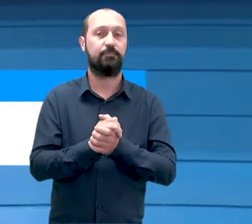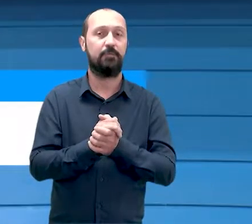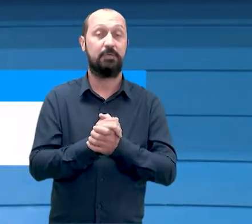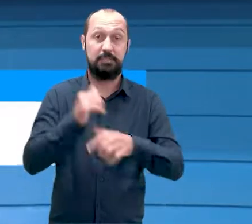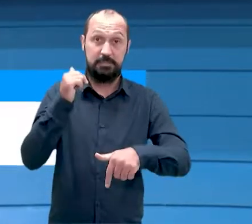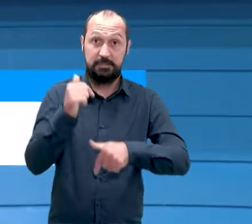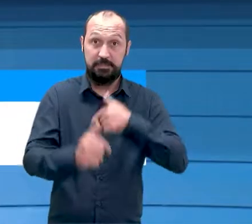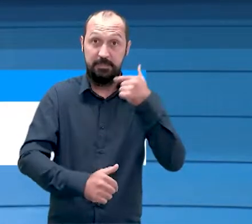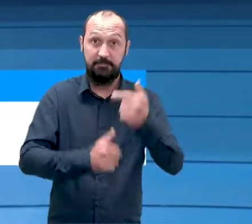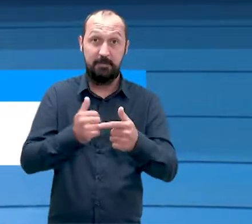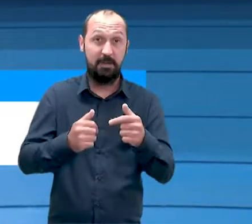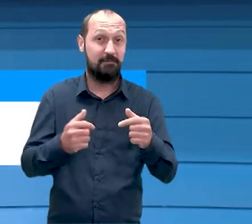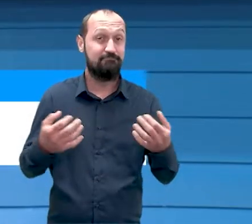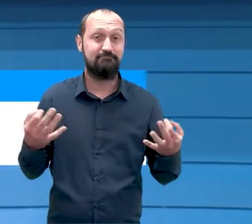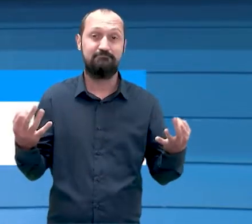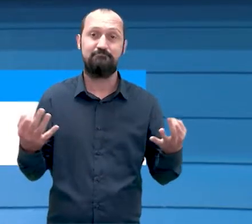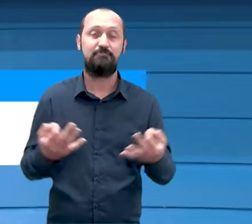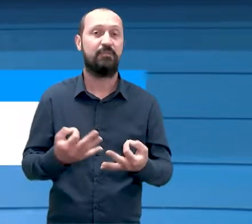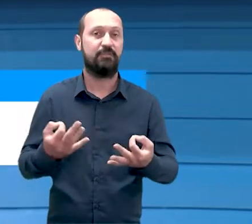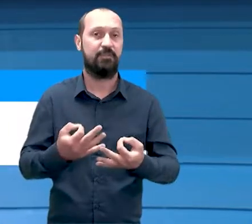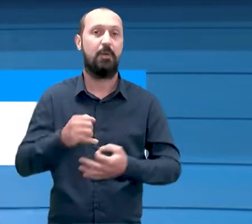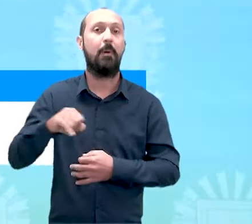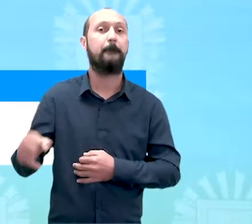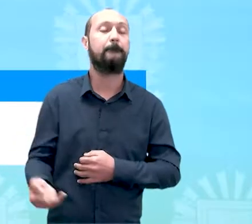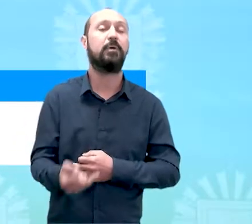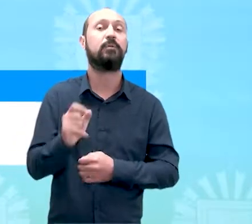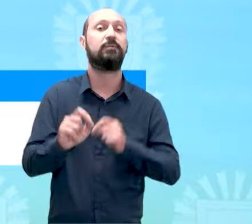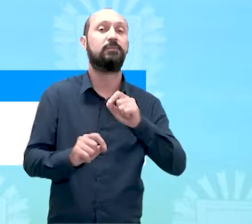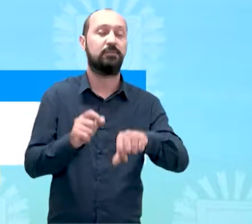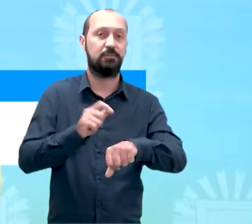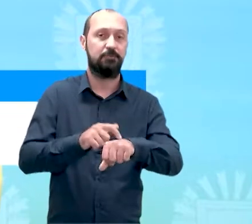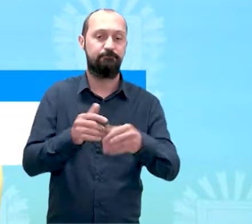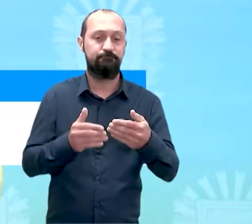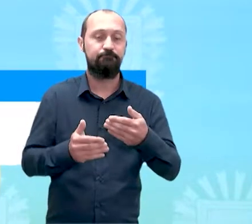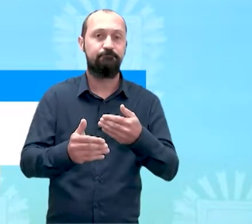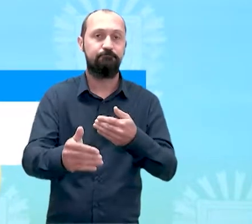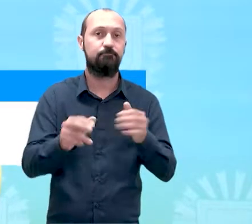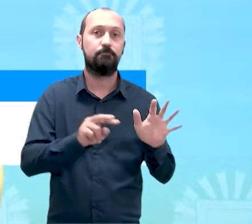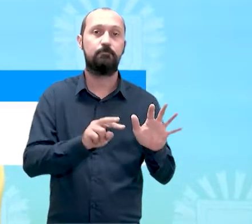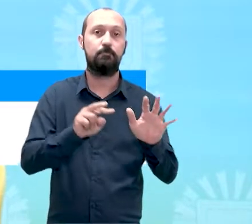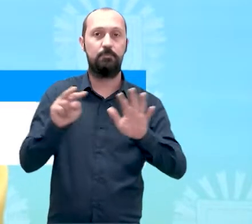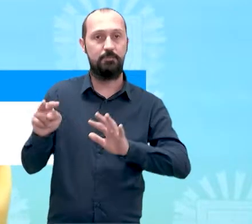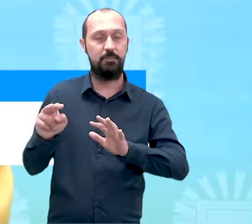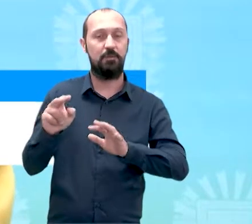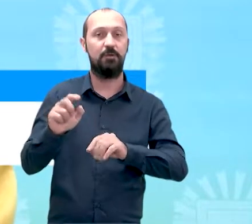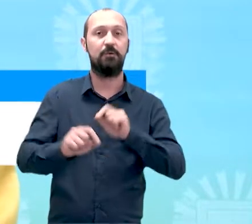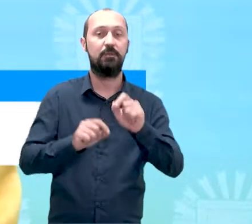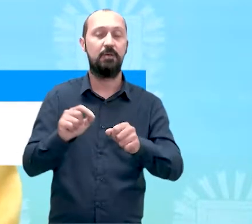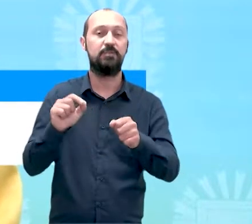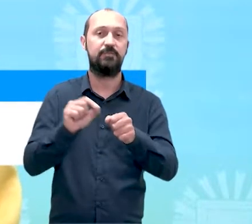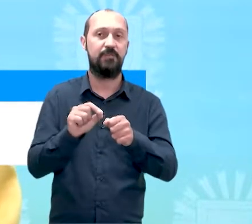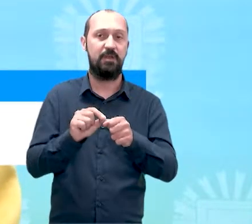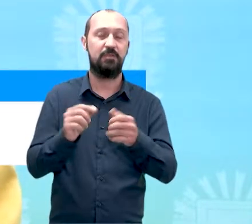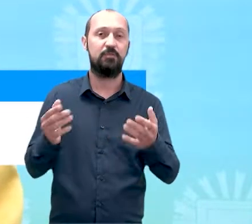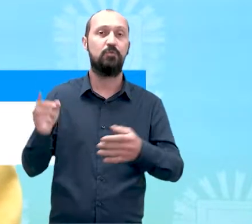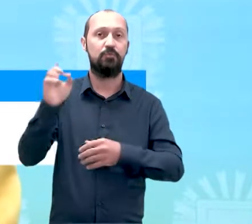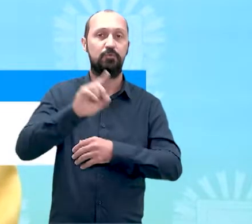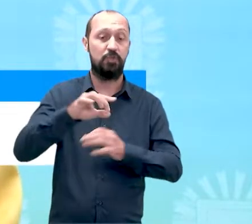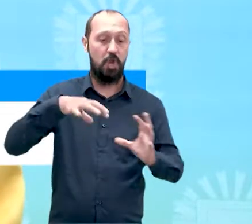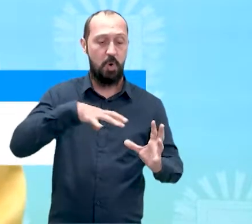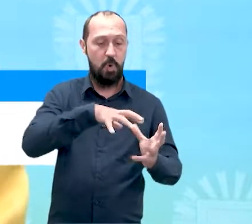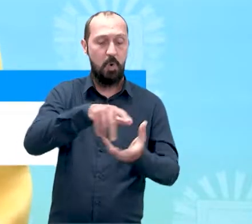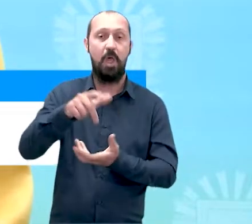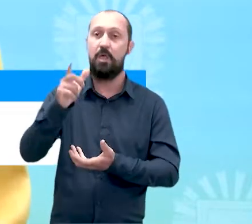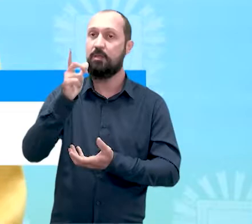a uma ampla necessidade social. Essa iniciativa é excelente, é uma excelente oportunidade nesse período desta